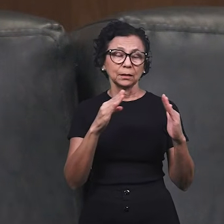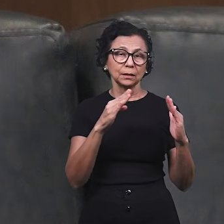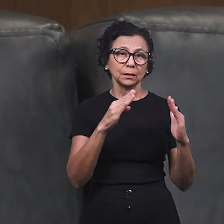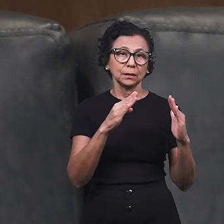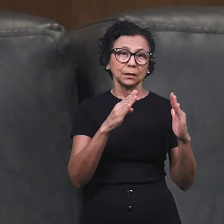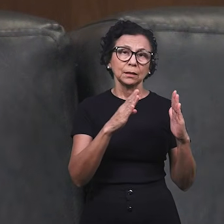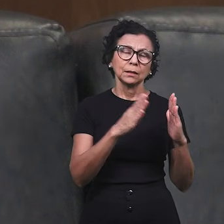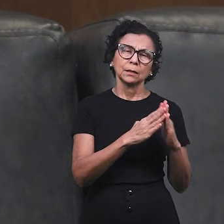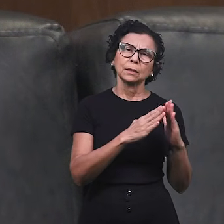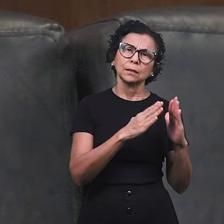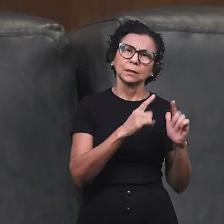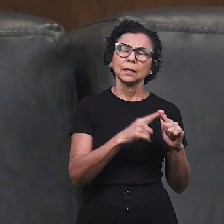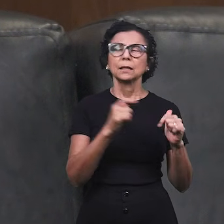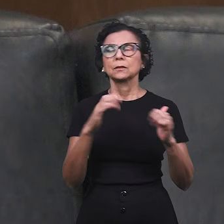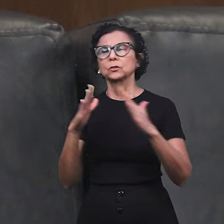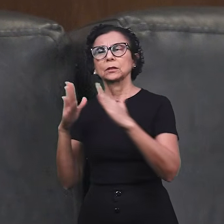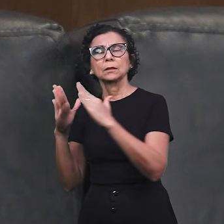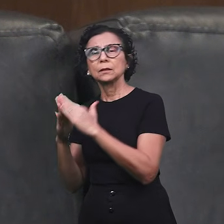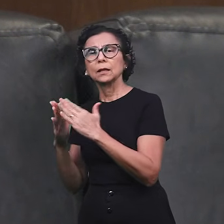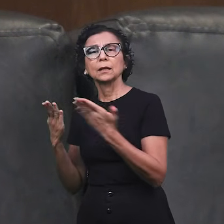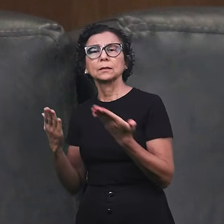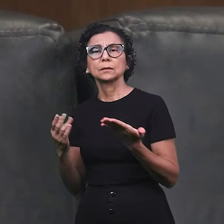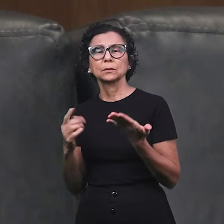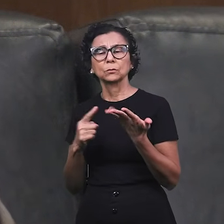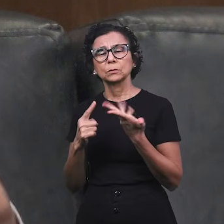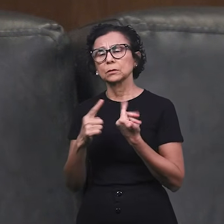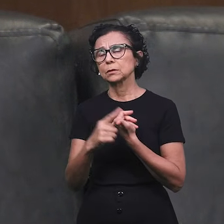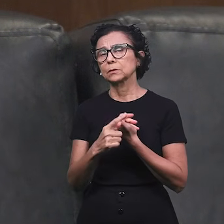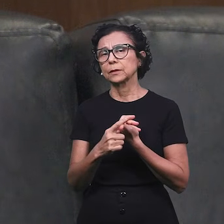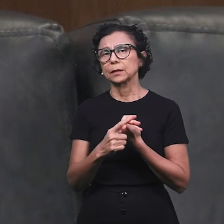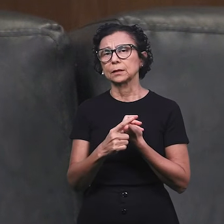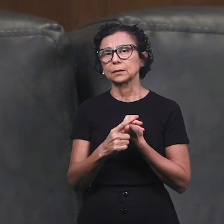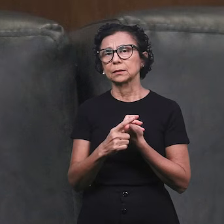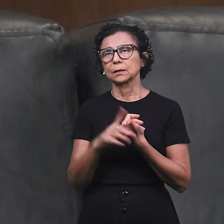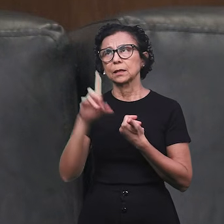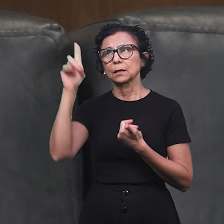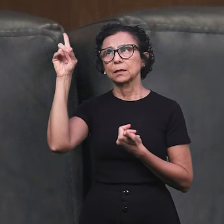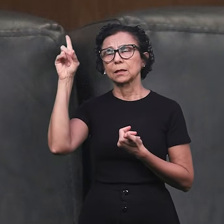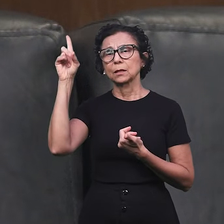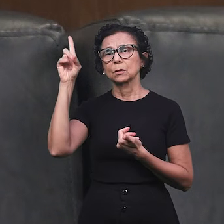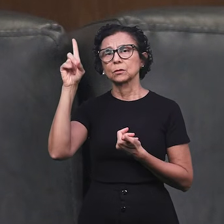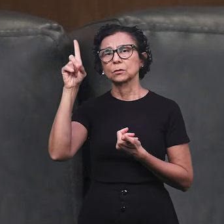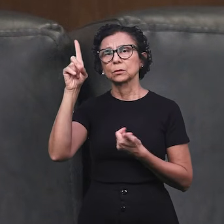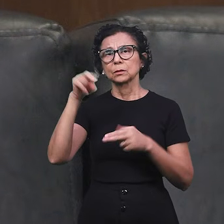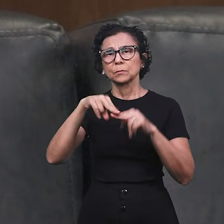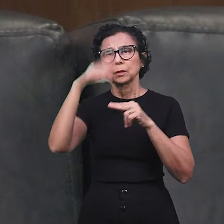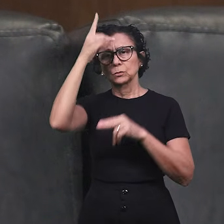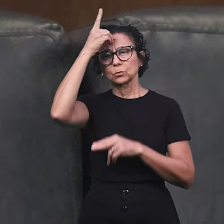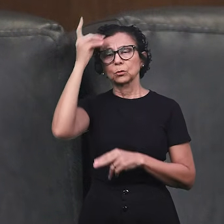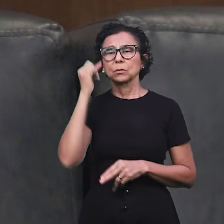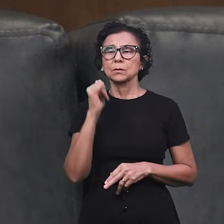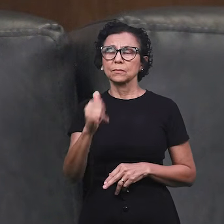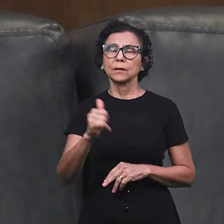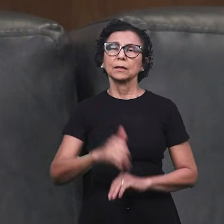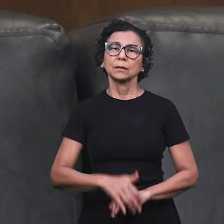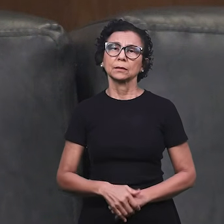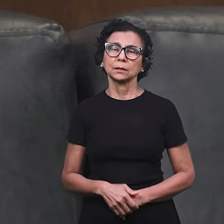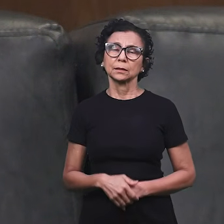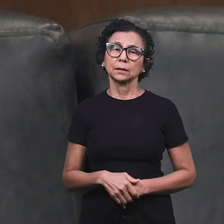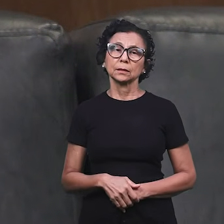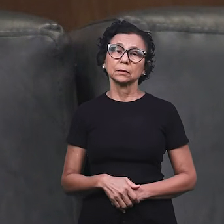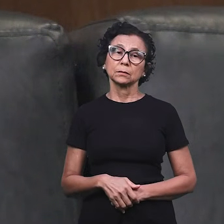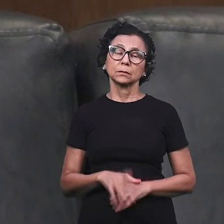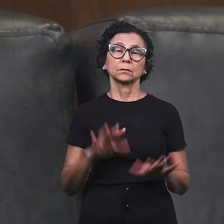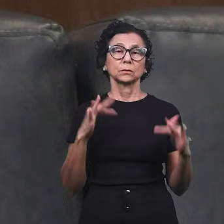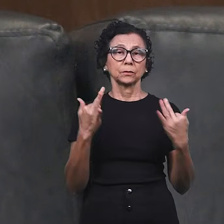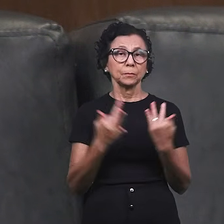dons espirituais estão dentro das nossas casas. Quantas vezes Deus se revela pelos dons espirituais, cuidando também das nossas